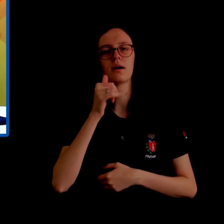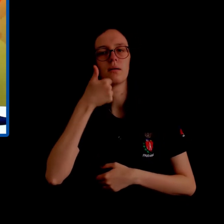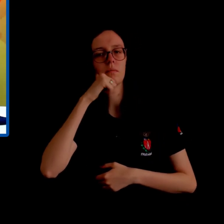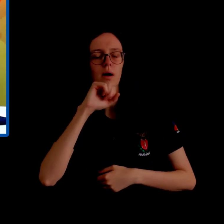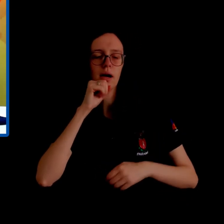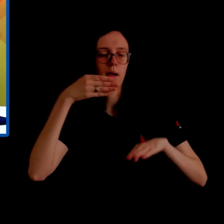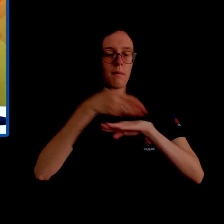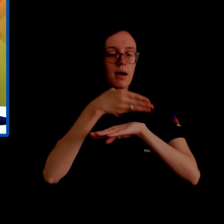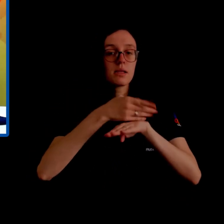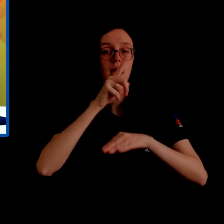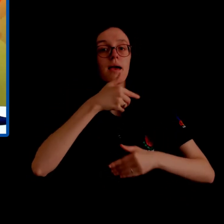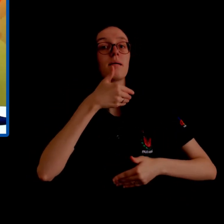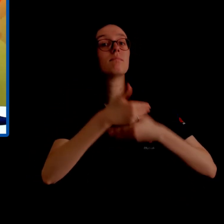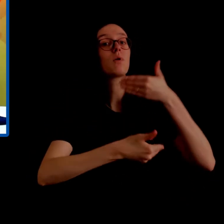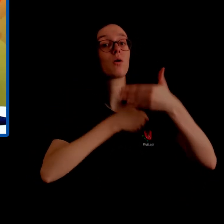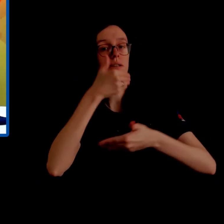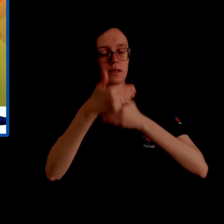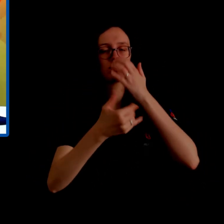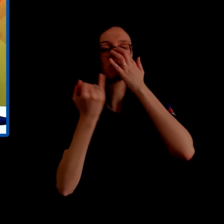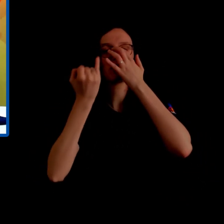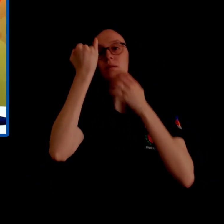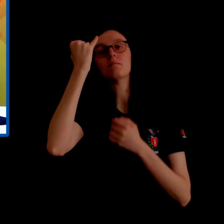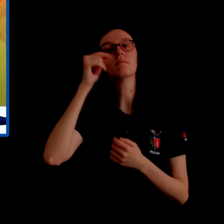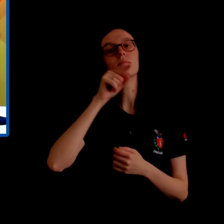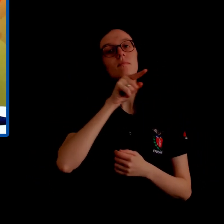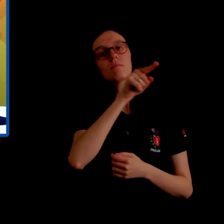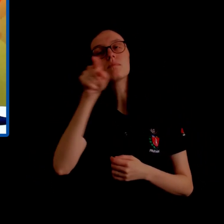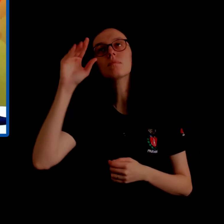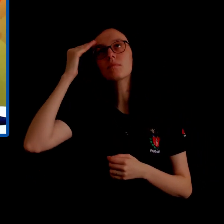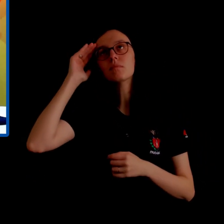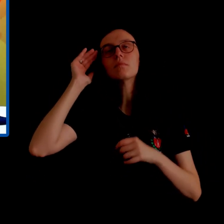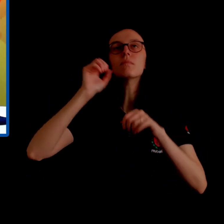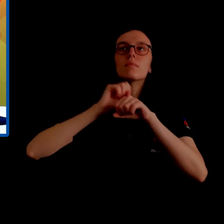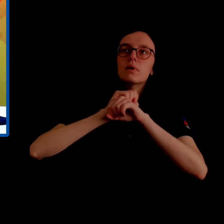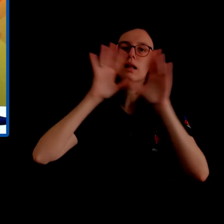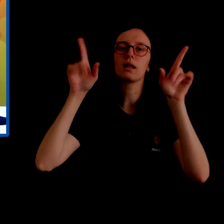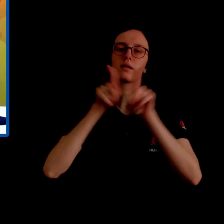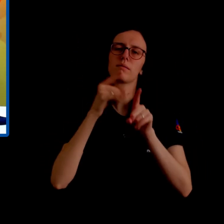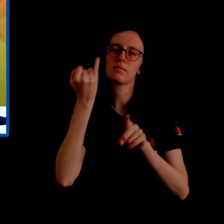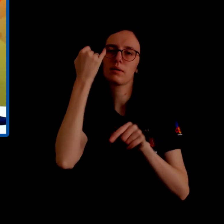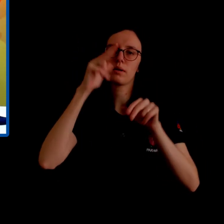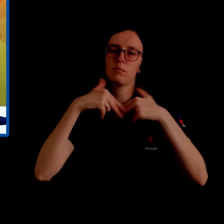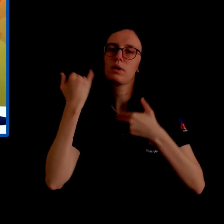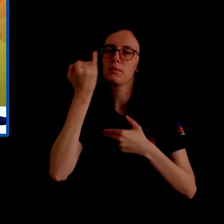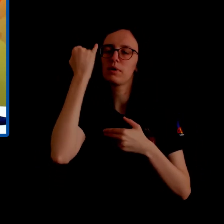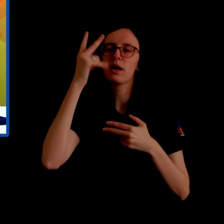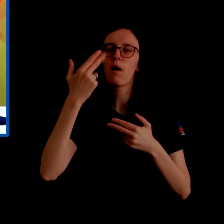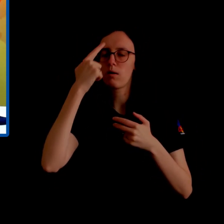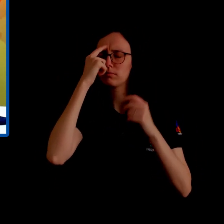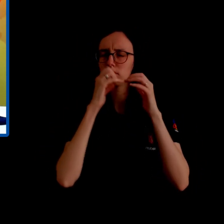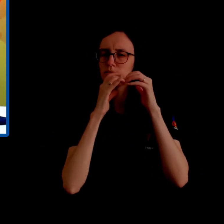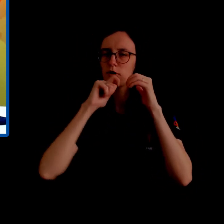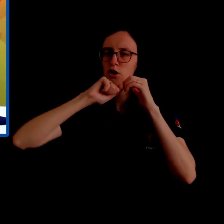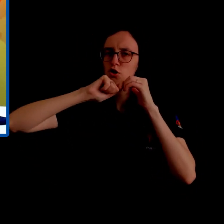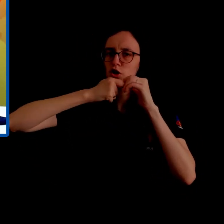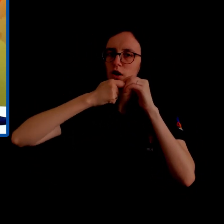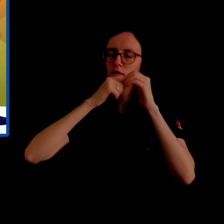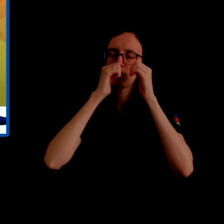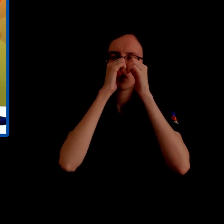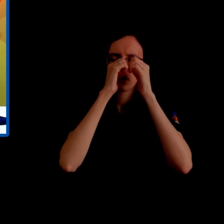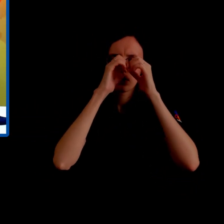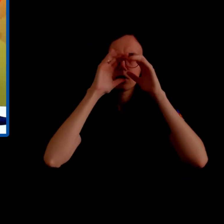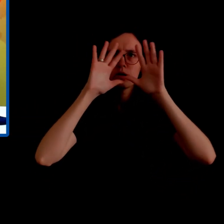participem desse processo, fazer com que você entenda, né, por isso que eu falei da virar a chavinha, você entenda que o processo